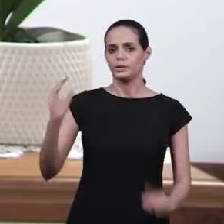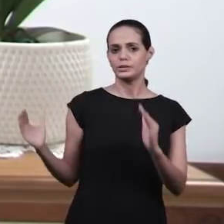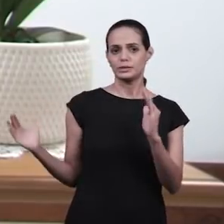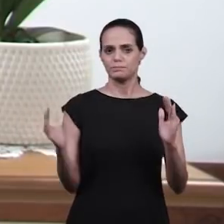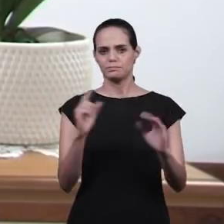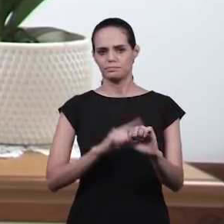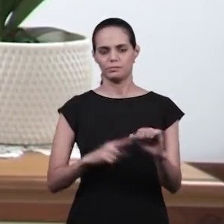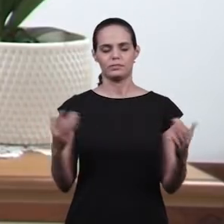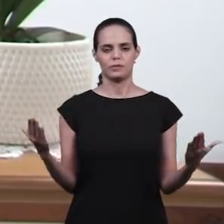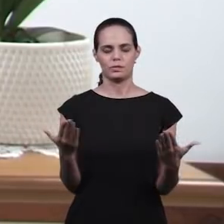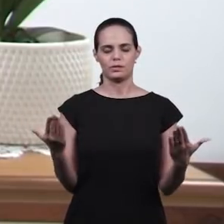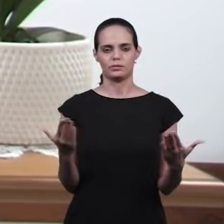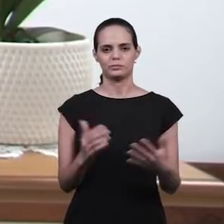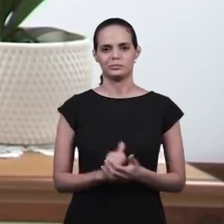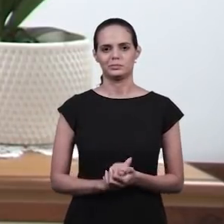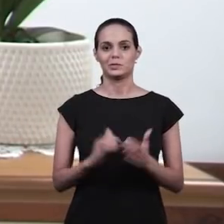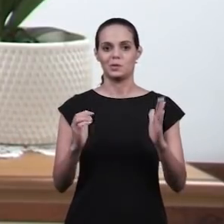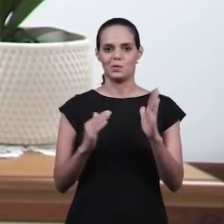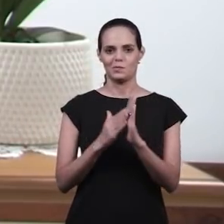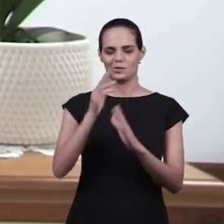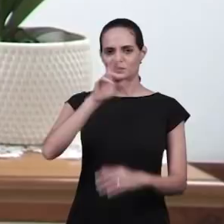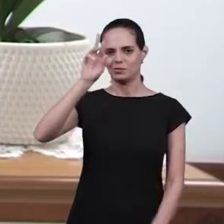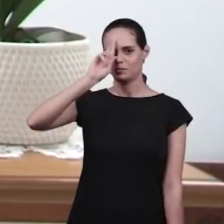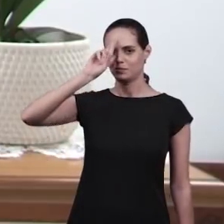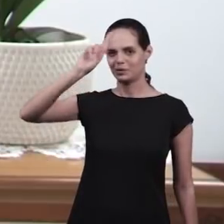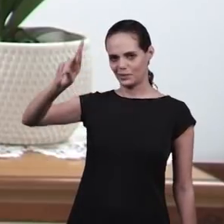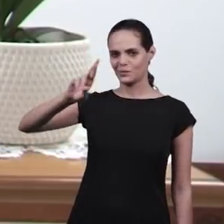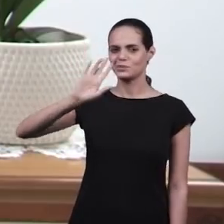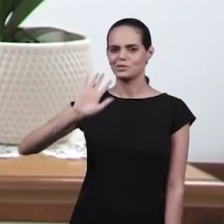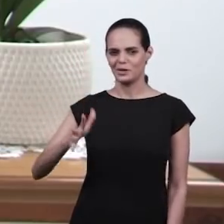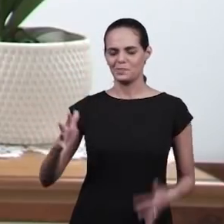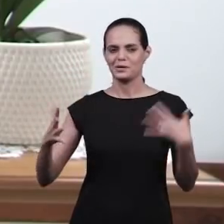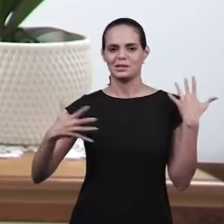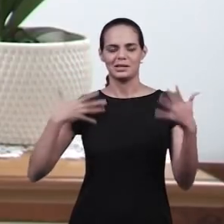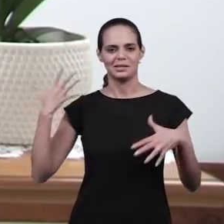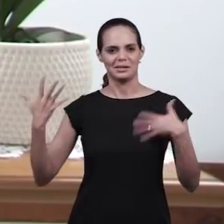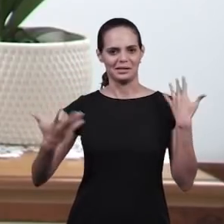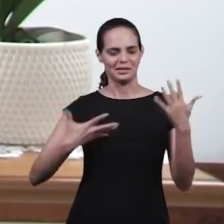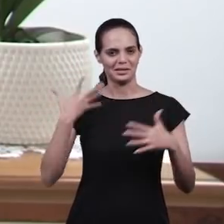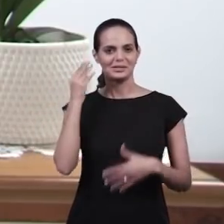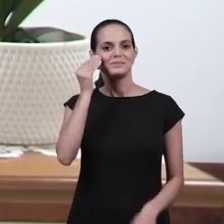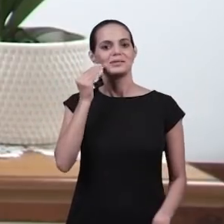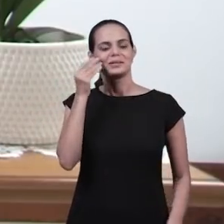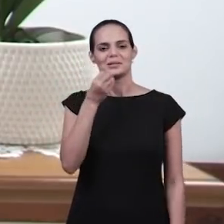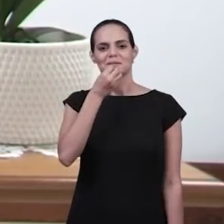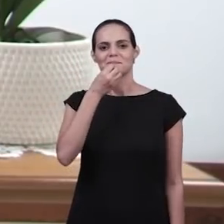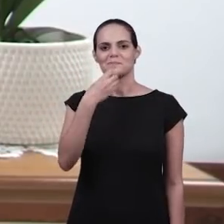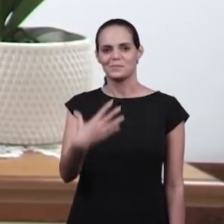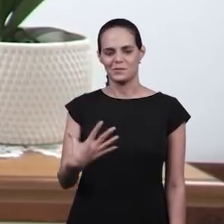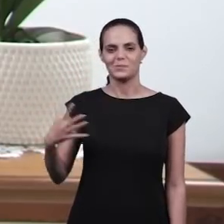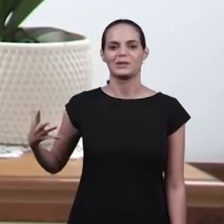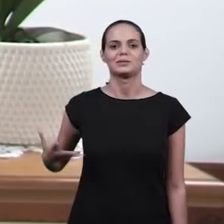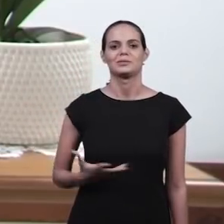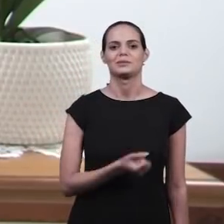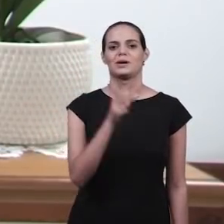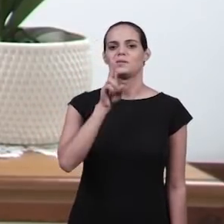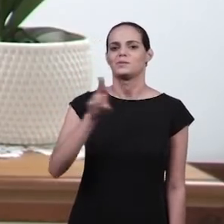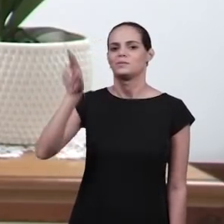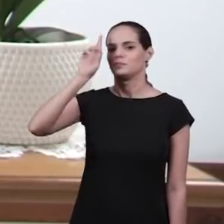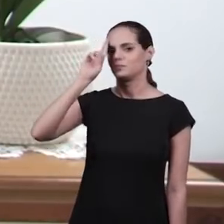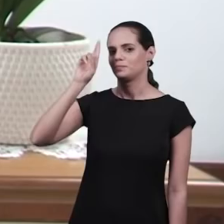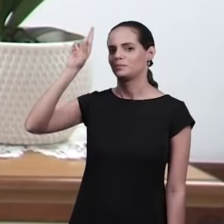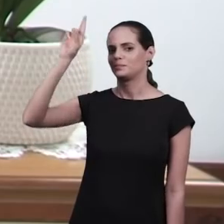do Senhor para essa hora. Louvado seja o nome do Senhor. E por esta alegria já deste primeiro bloco, onde tivemos essa experiência tão boa,